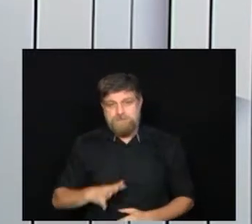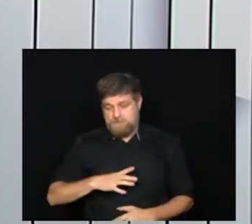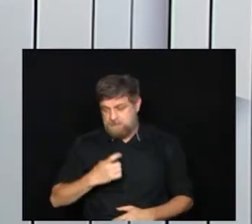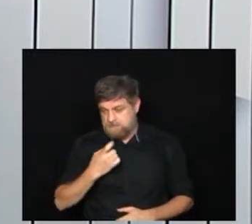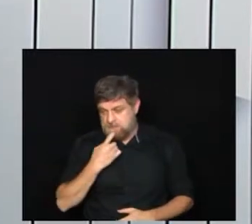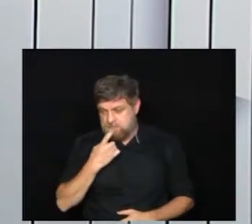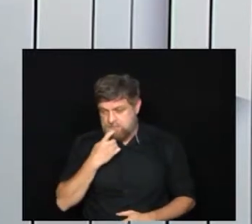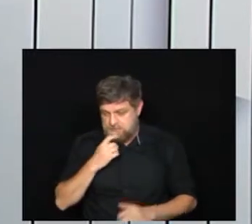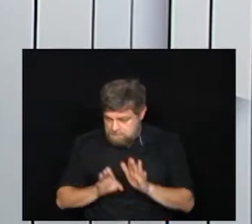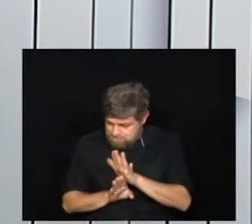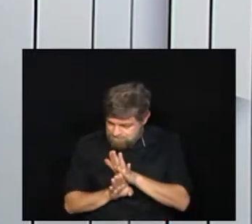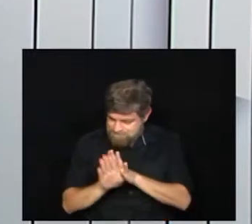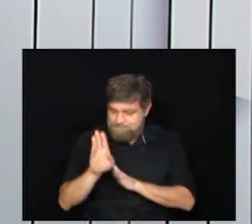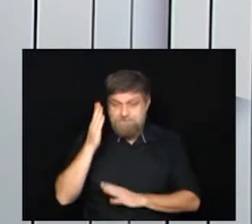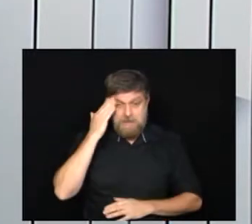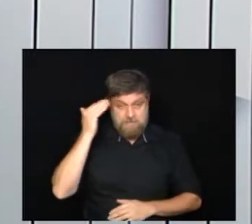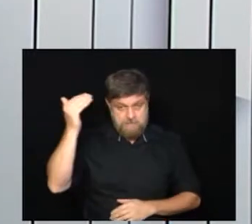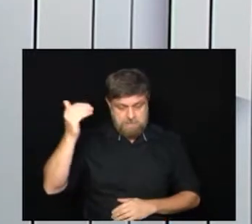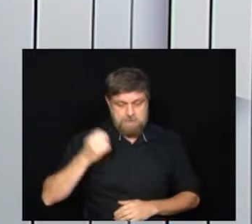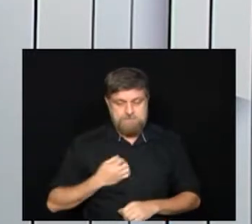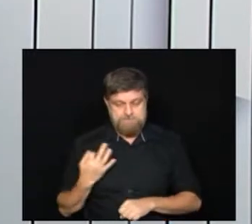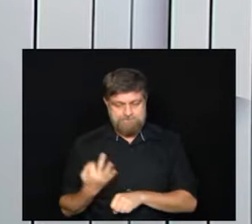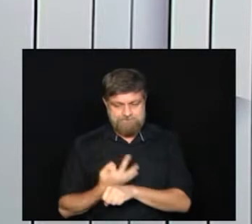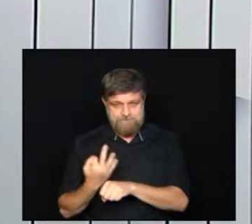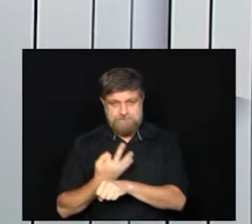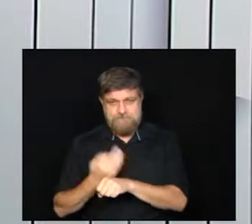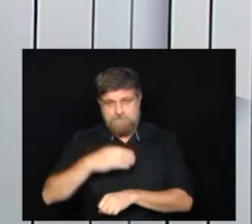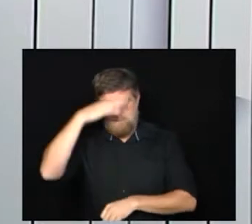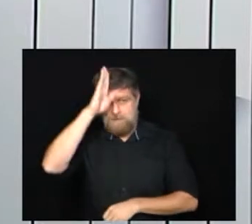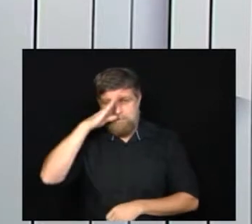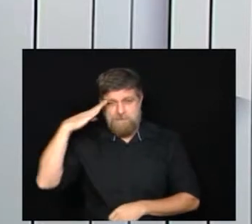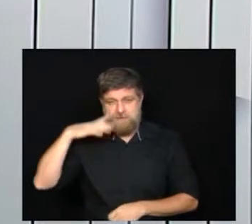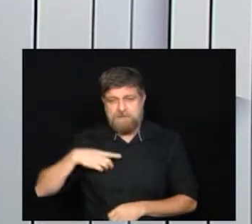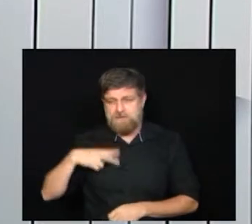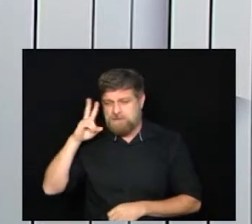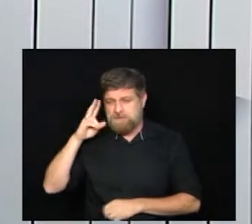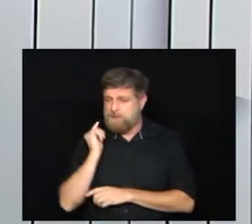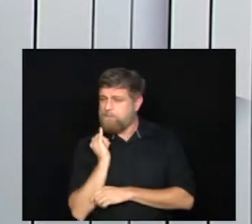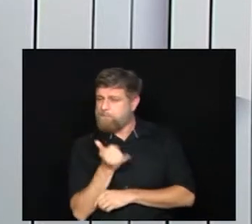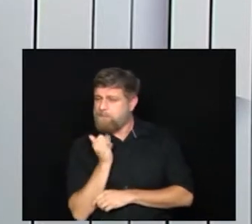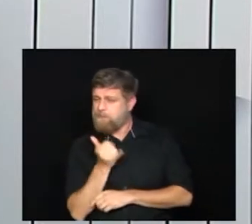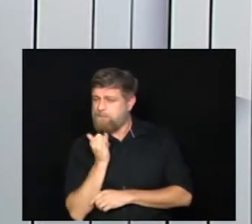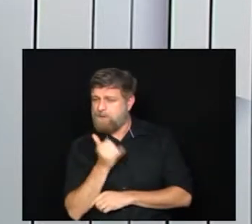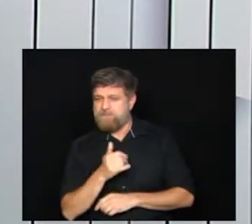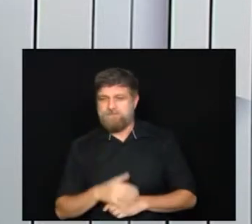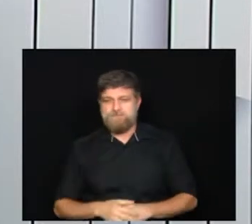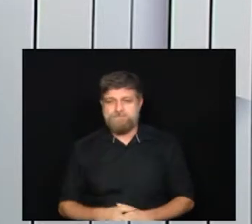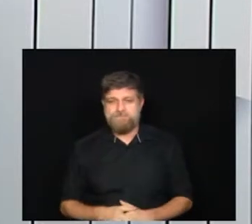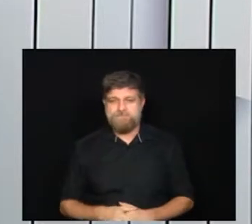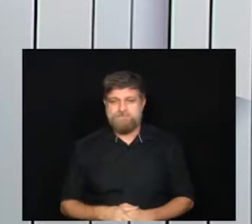é destaque nessa resistência. A Mariana Meira conta essa história pra gente.